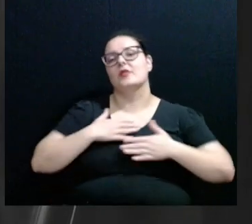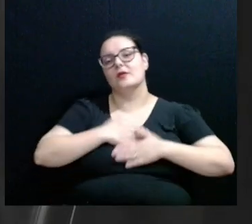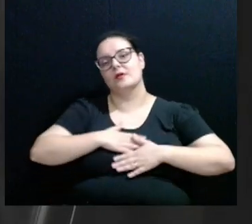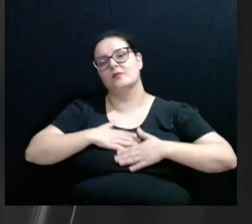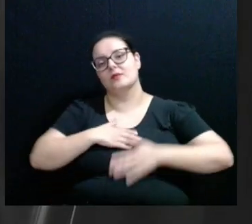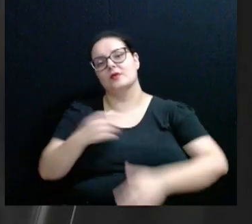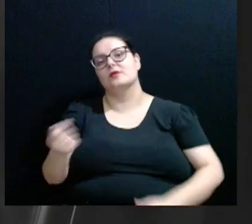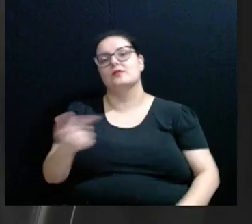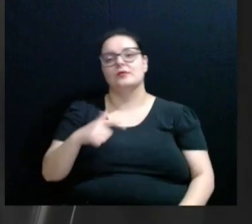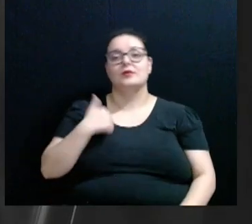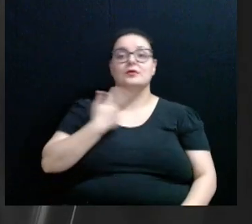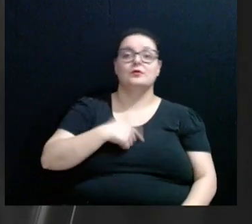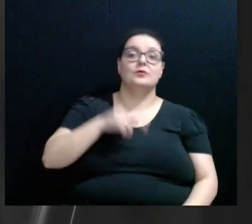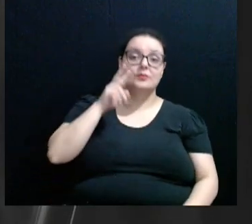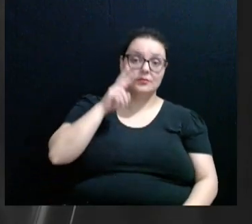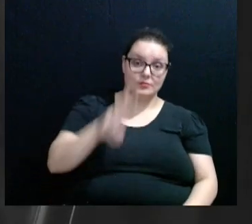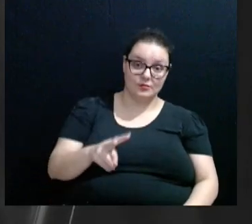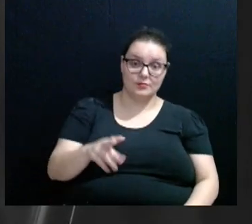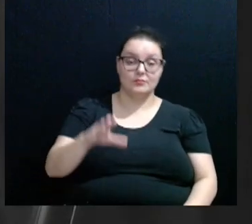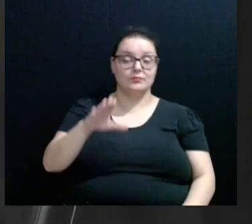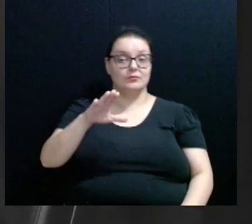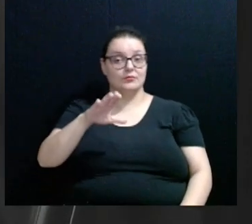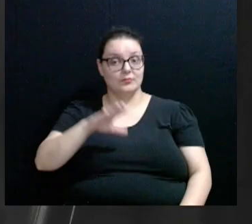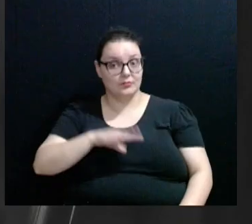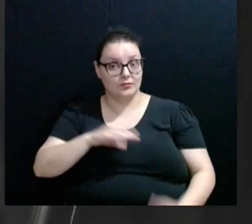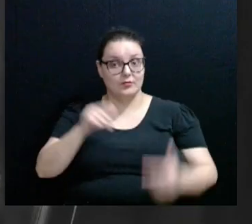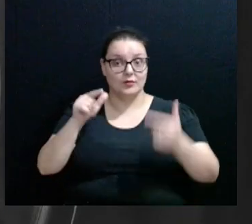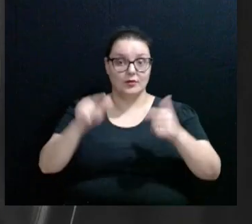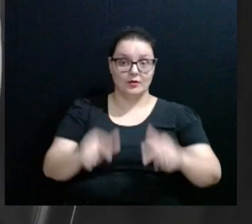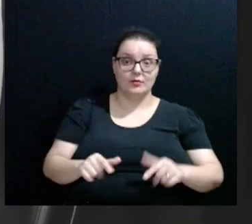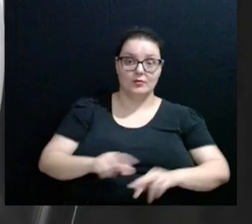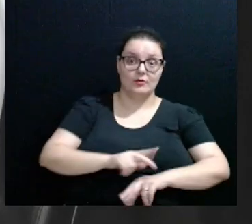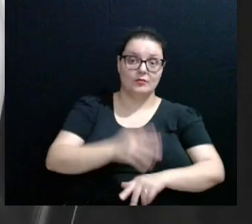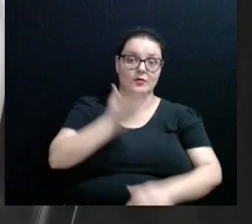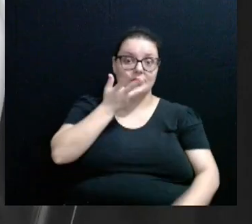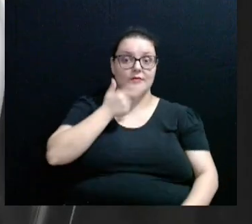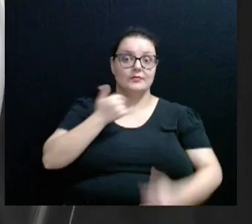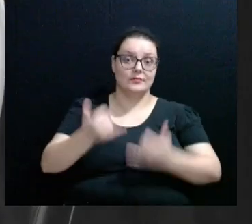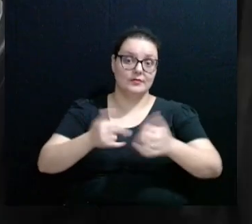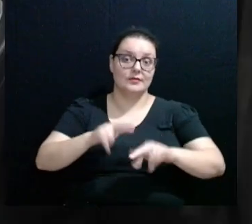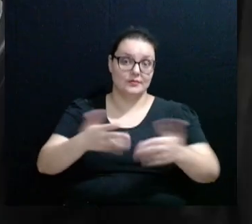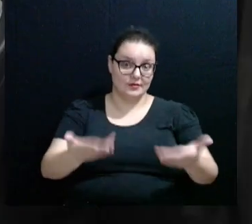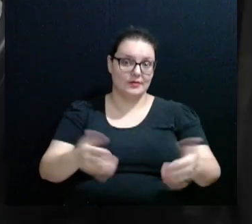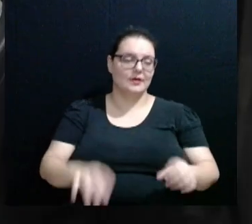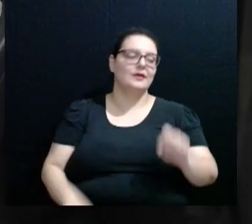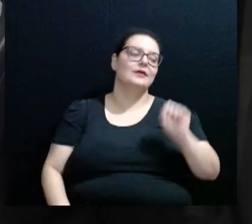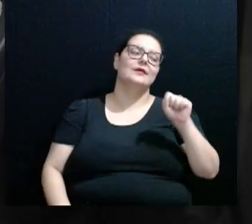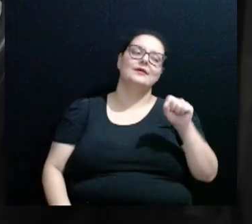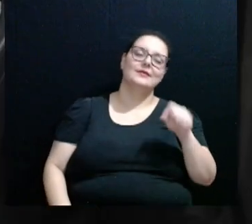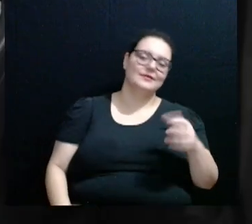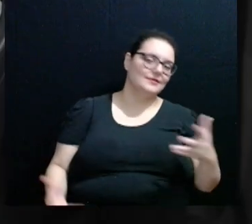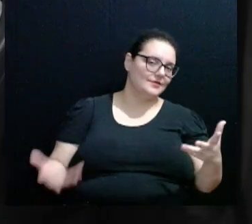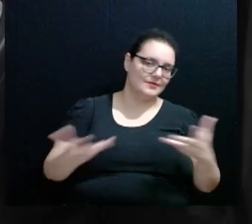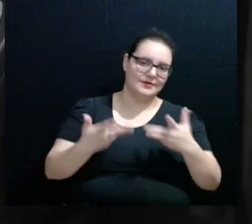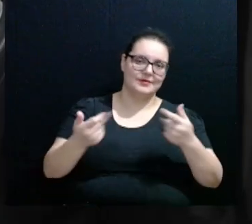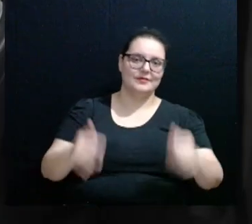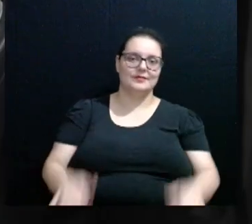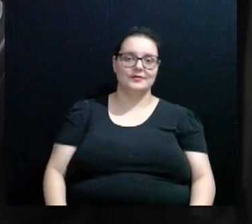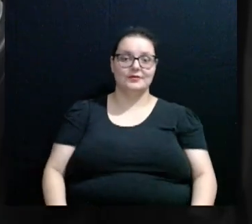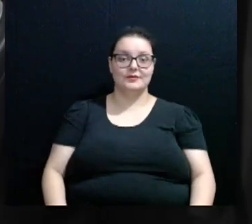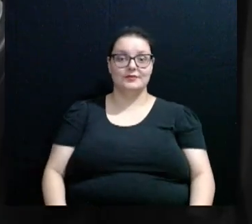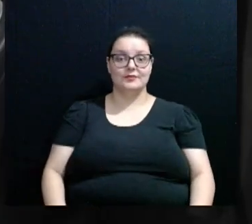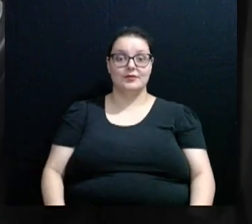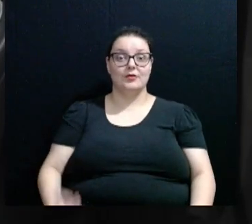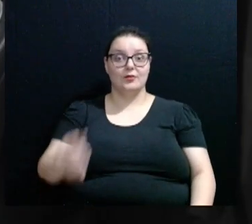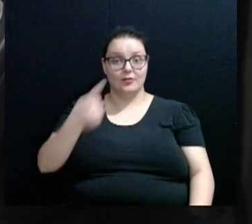a gente ver uma cidade, um lugar cheio de crianças brincando, né? Isso é maravilhoso mesmo. Olha, hoje